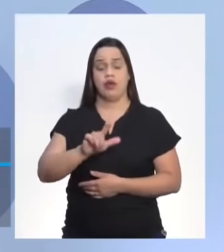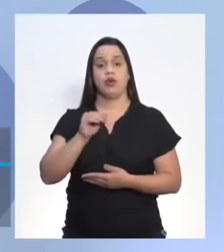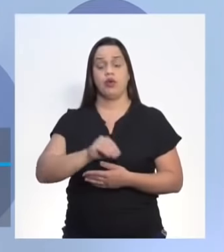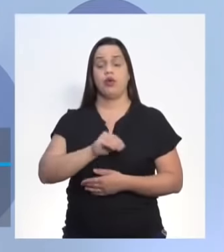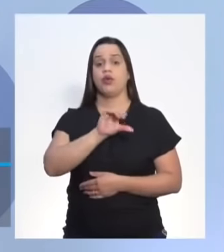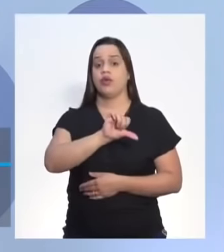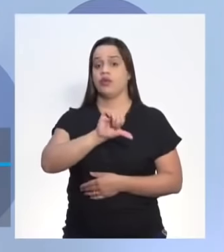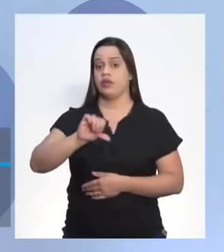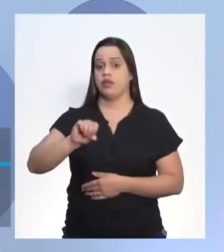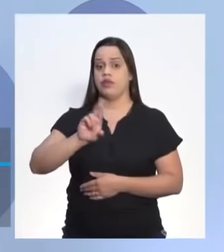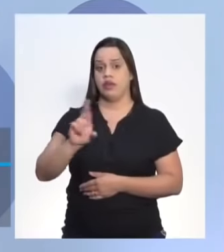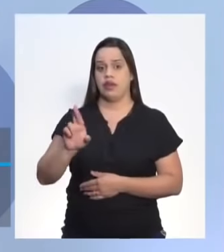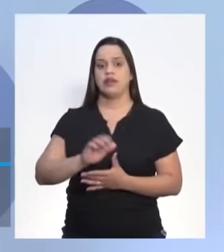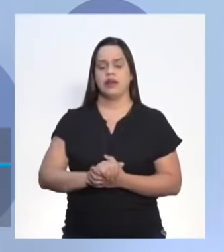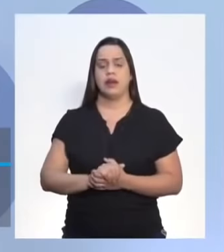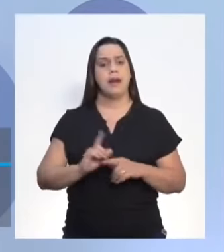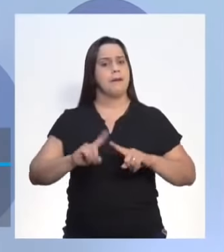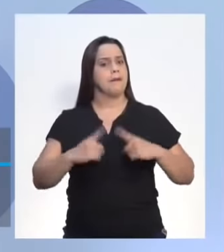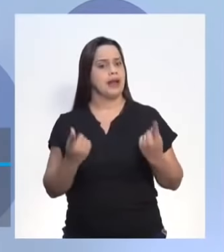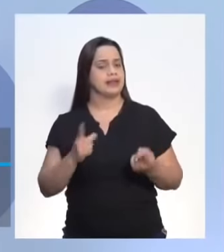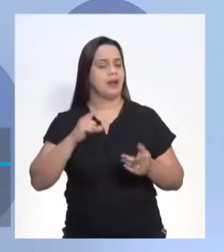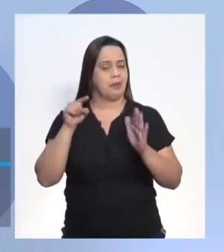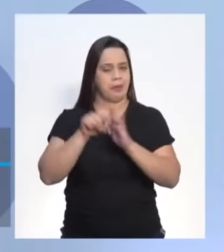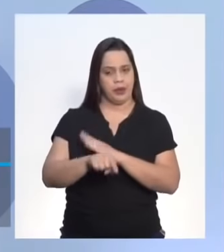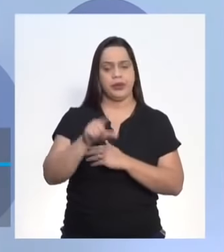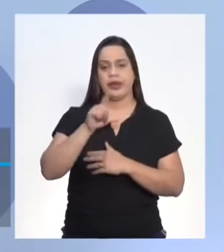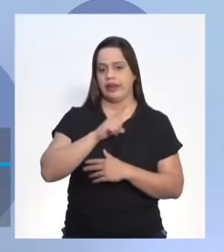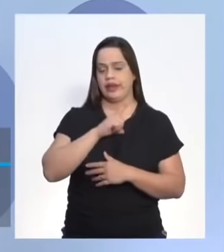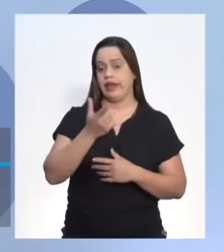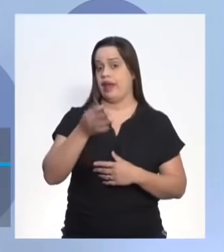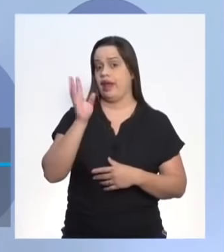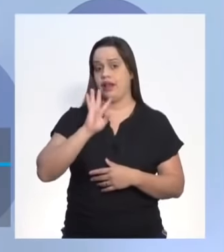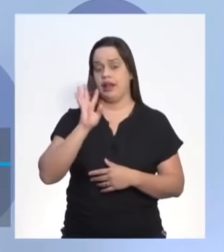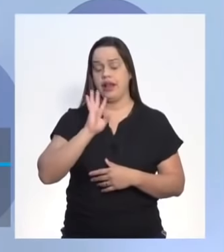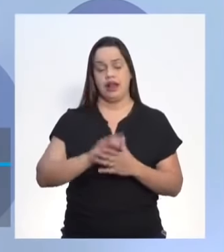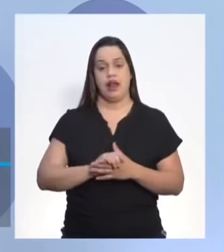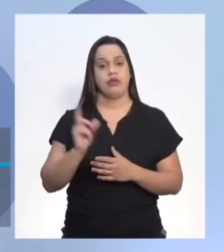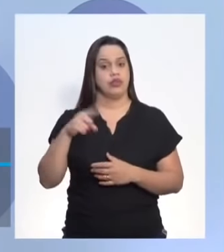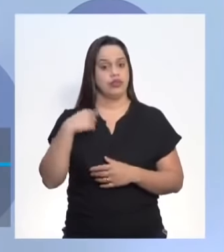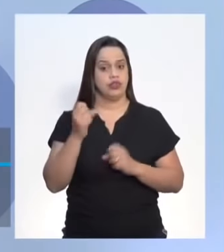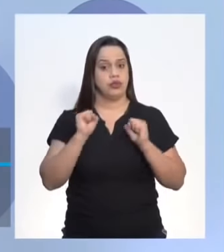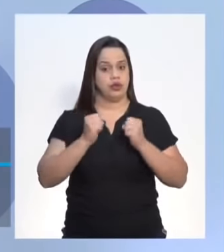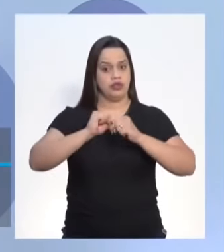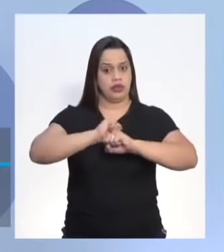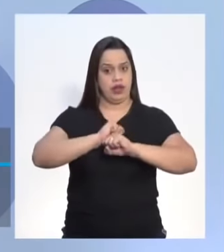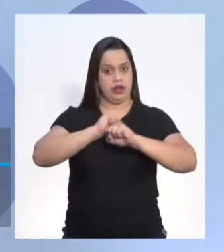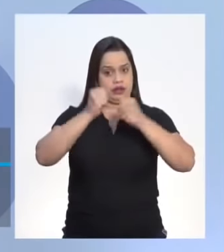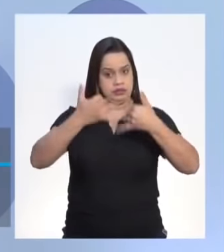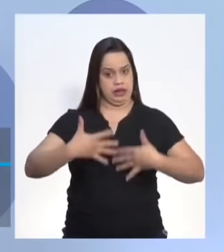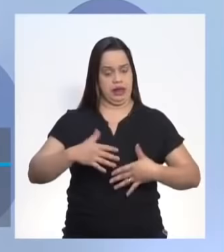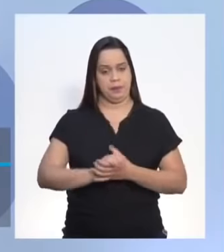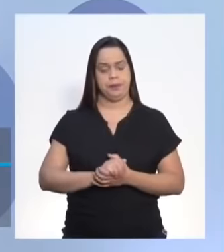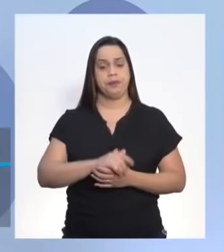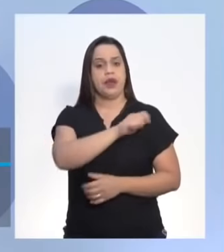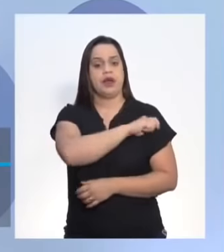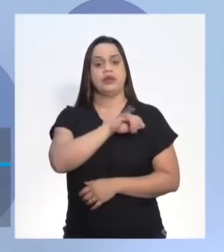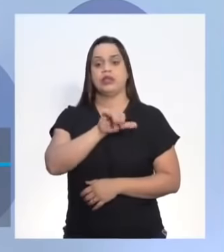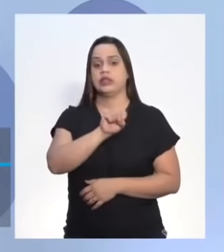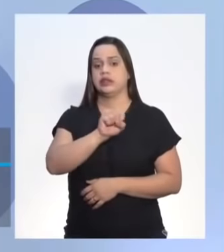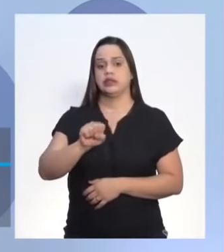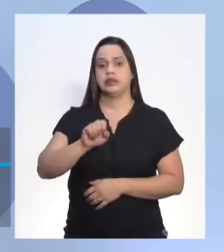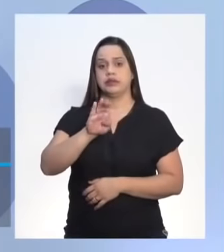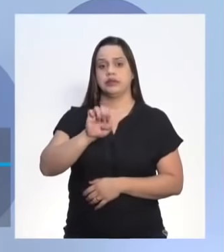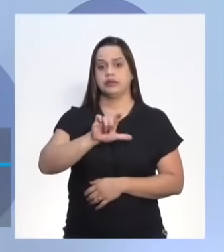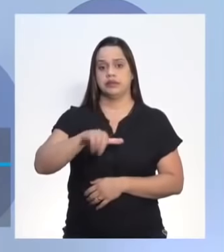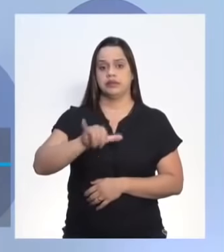990 também. Só que tem uma pergunta, ó. Diga. Essa é legal, a gente pode esclarecer aqui. A Isabelle perguntou o seguinte,